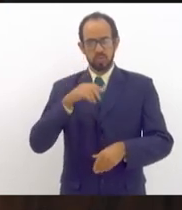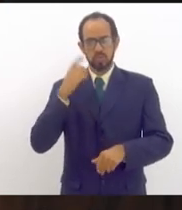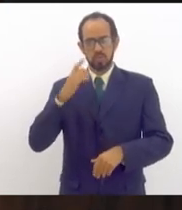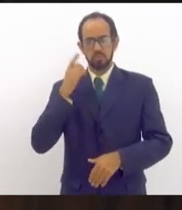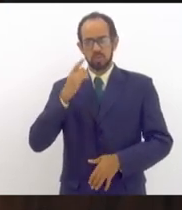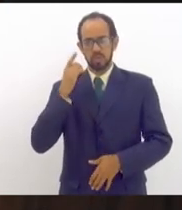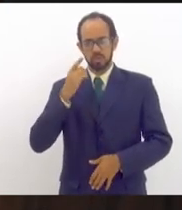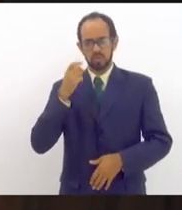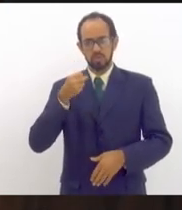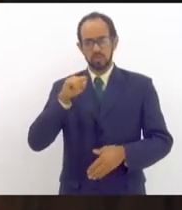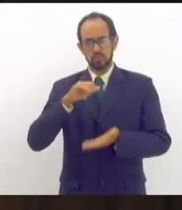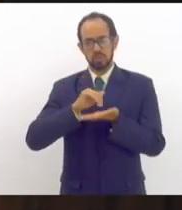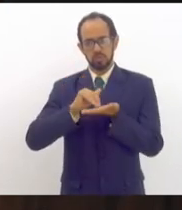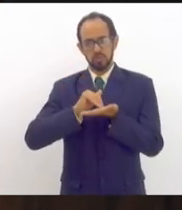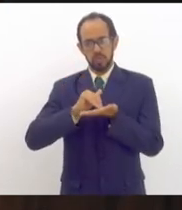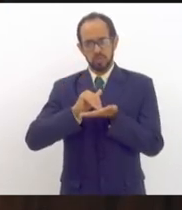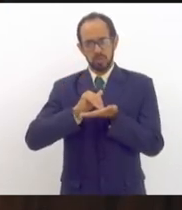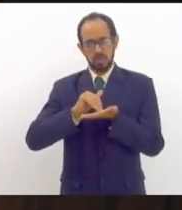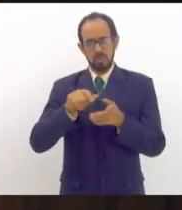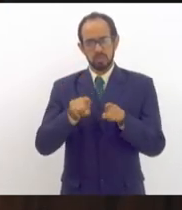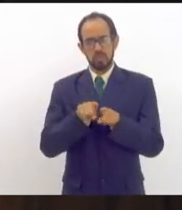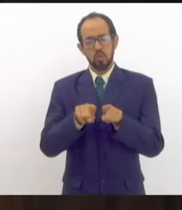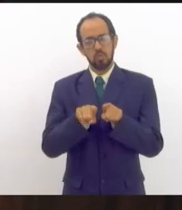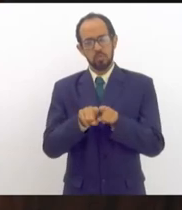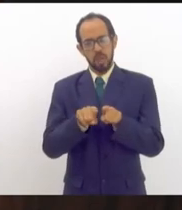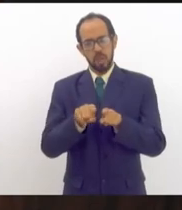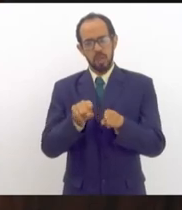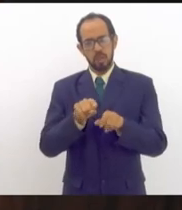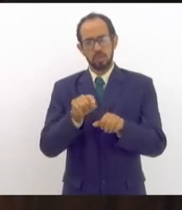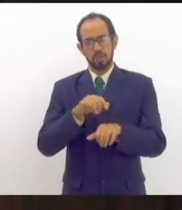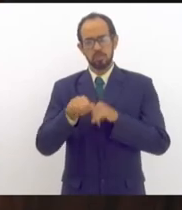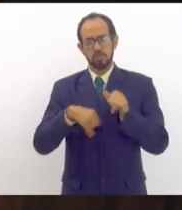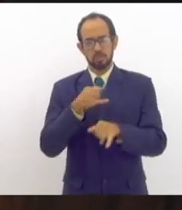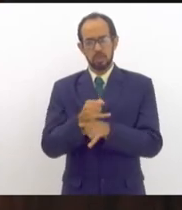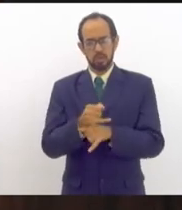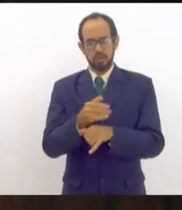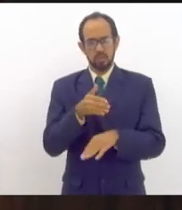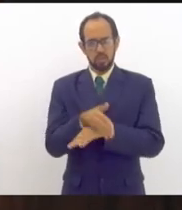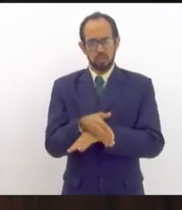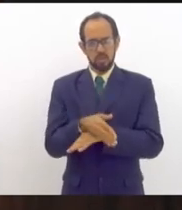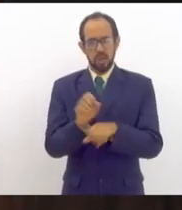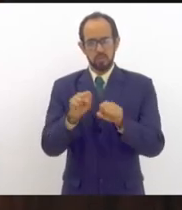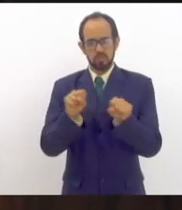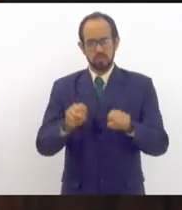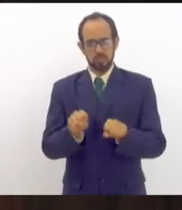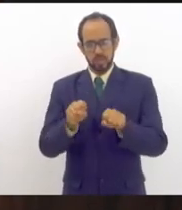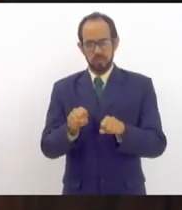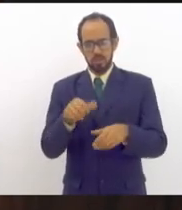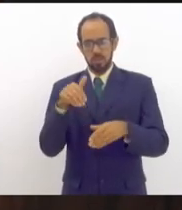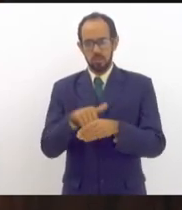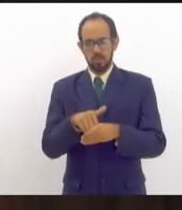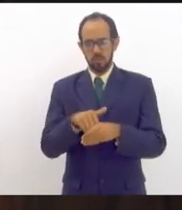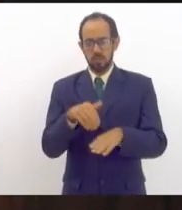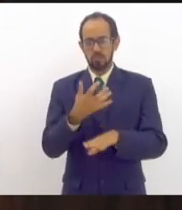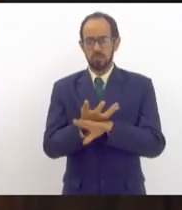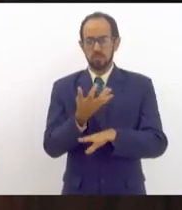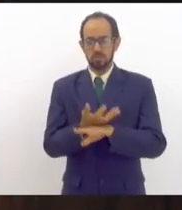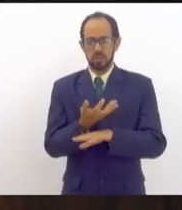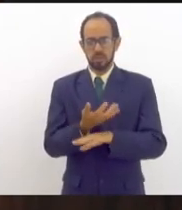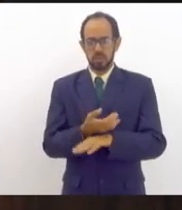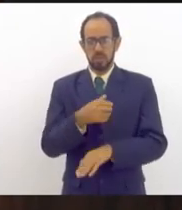também no gabinete quem estiver no gabinete online entrar no sistema para votar a matéria o projeto de resolução